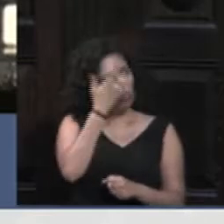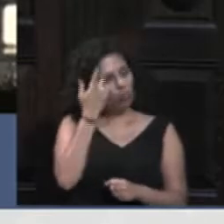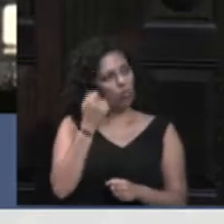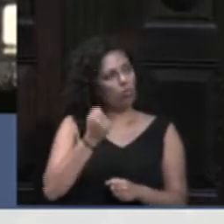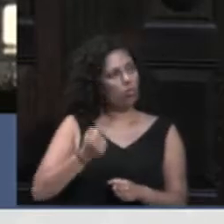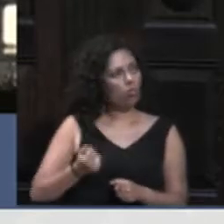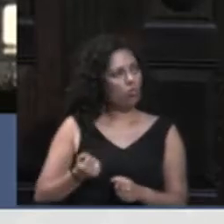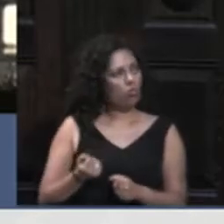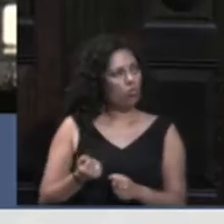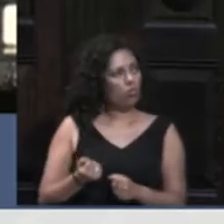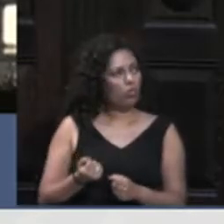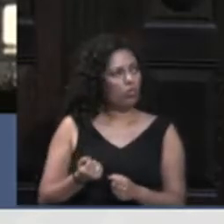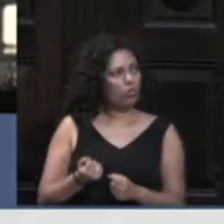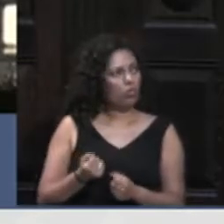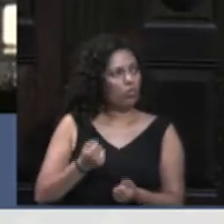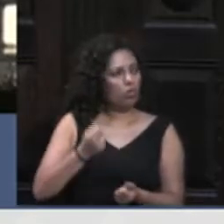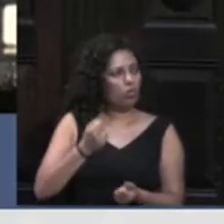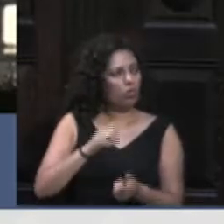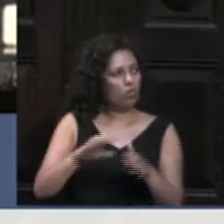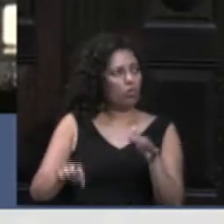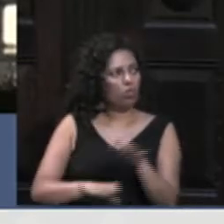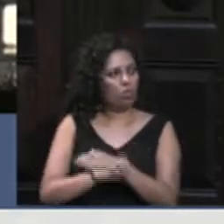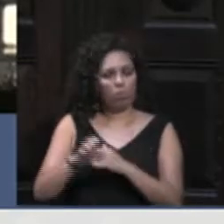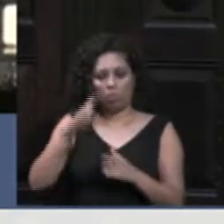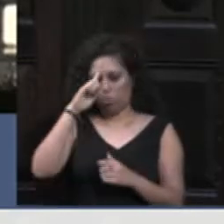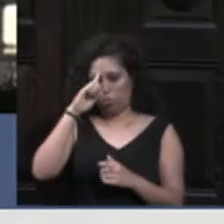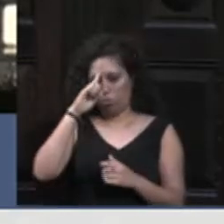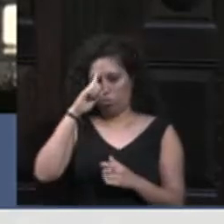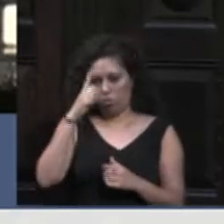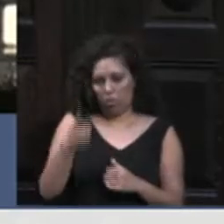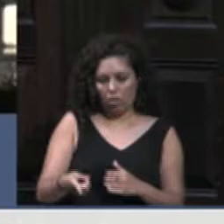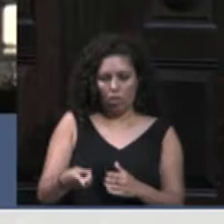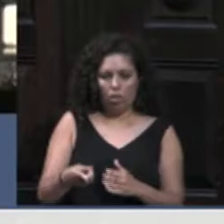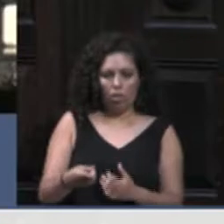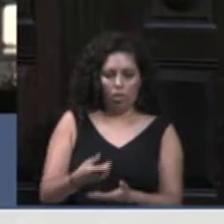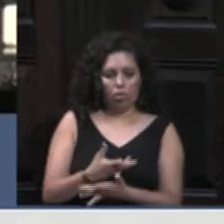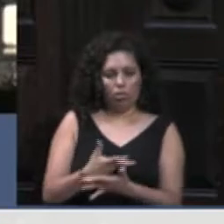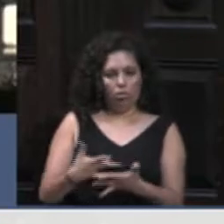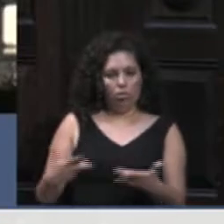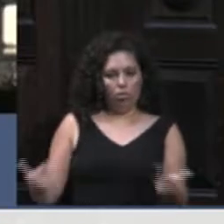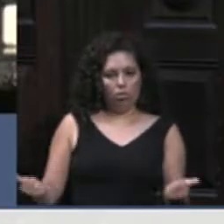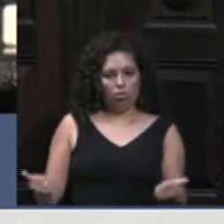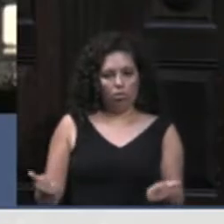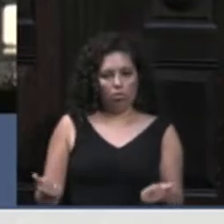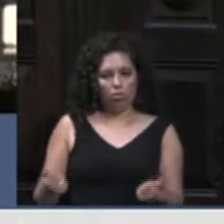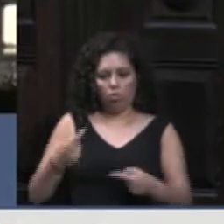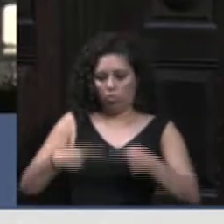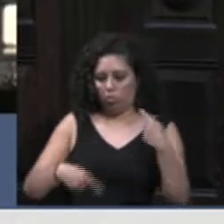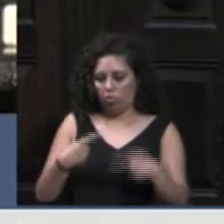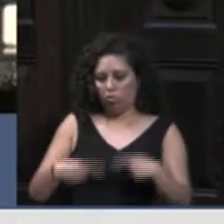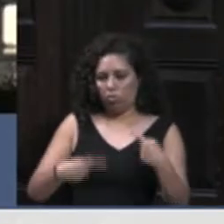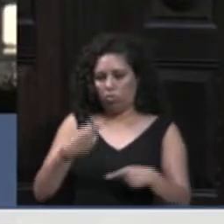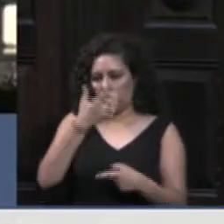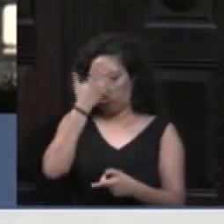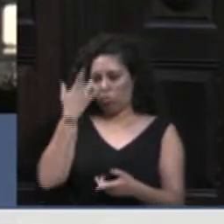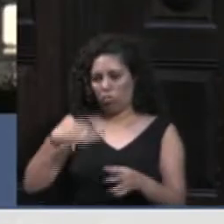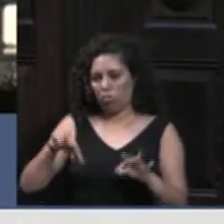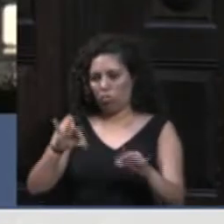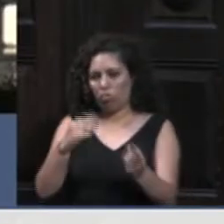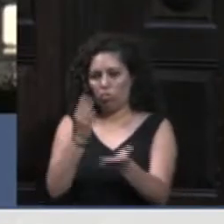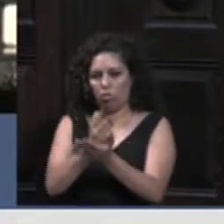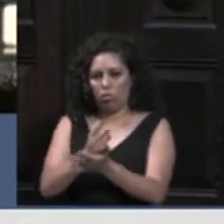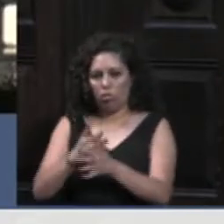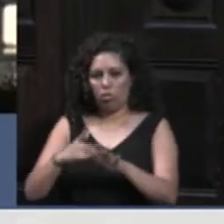de exigir do consumidor qualquer solicitação formulada manualmente do próprio punho. Em discussão, não havendo que queira discutir, encerrada a